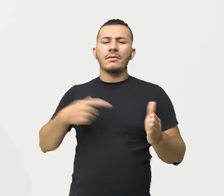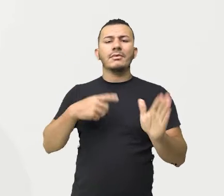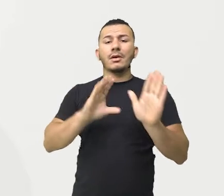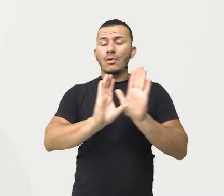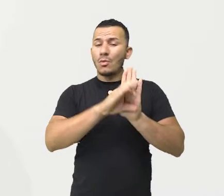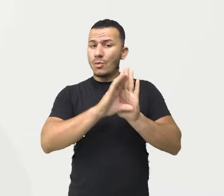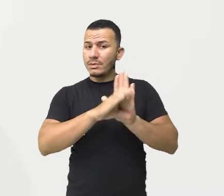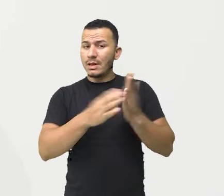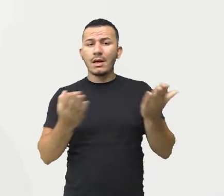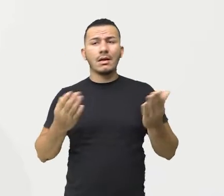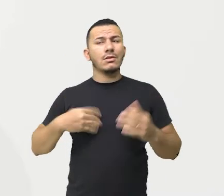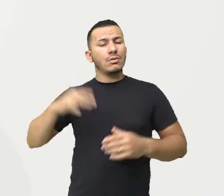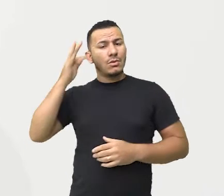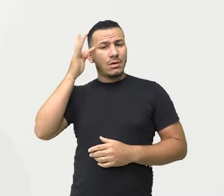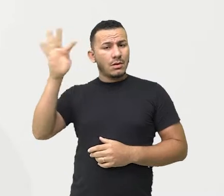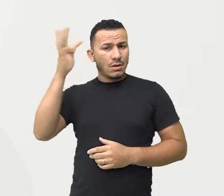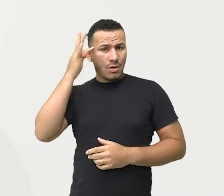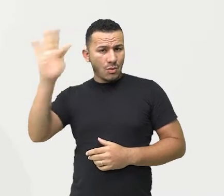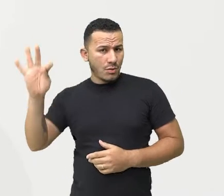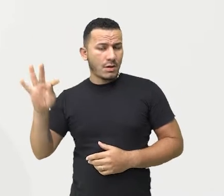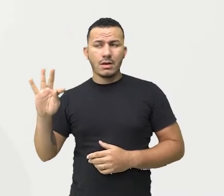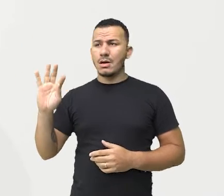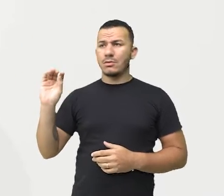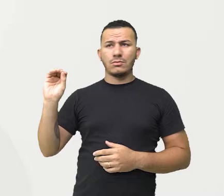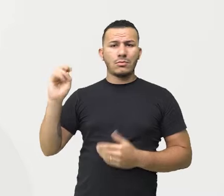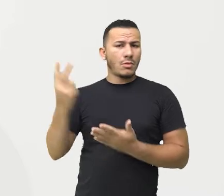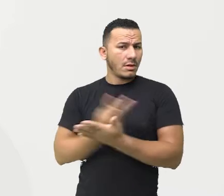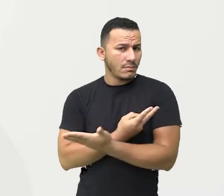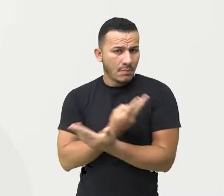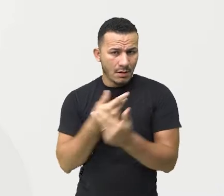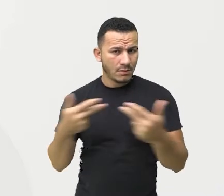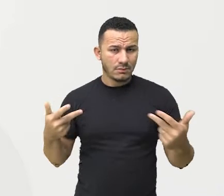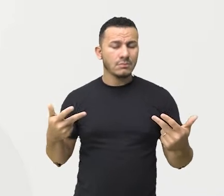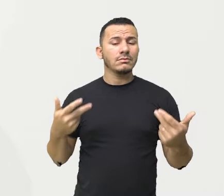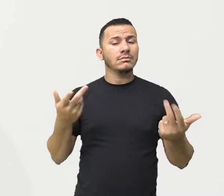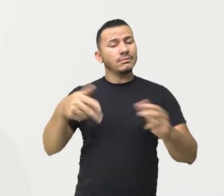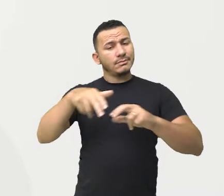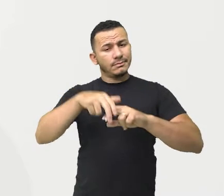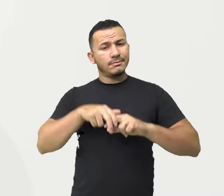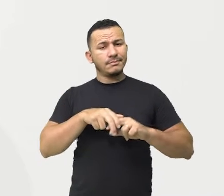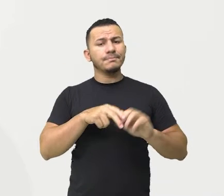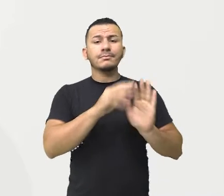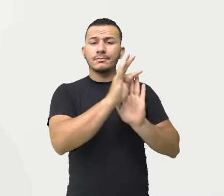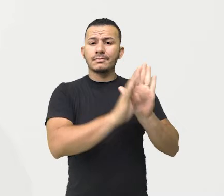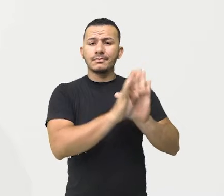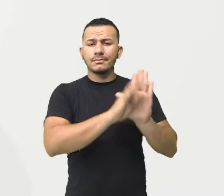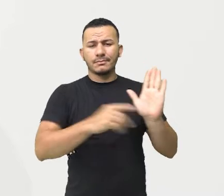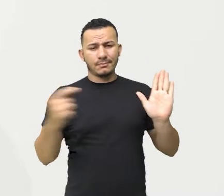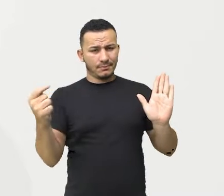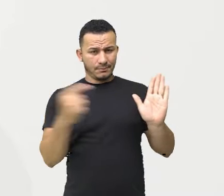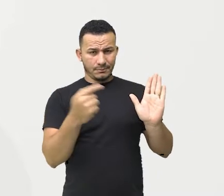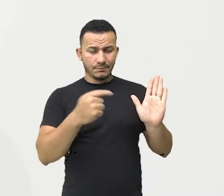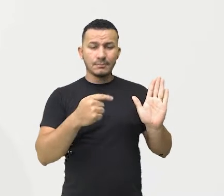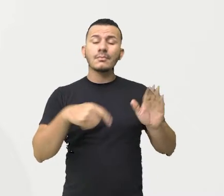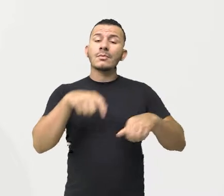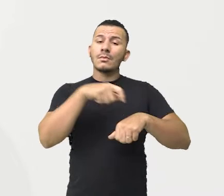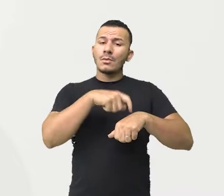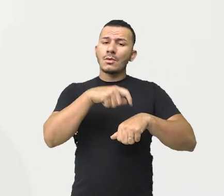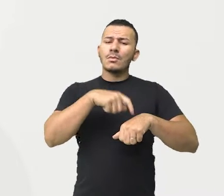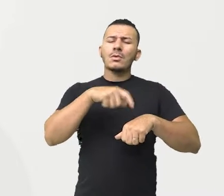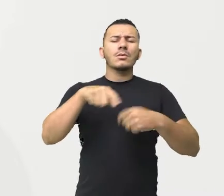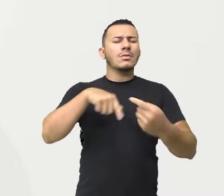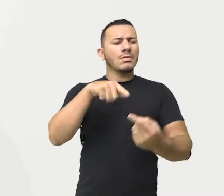conceito, uma teoria ou fenômeno. Desse modo, esse tipo textual